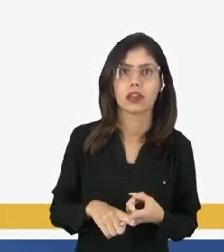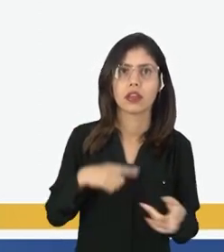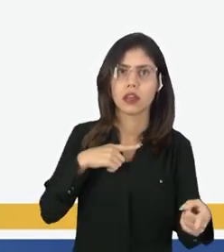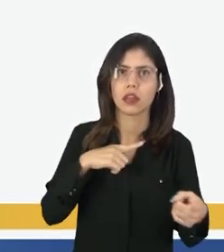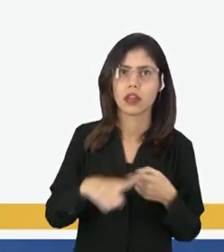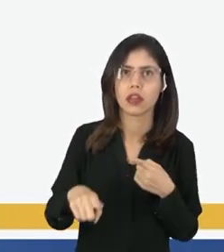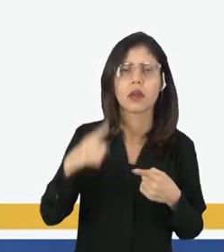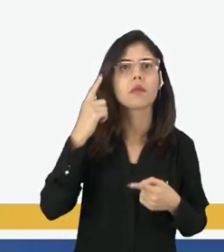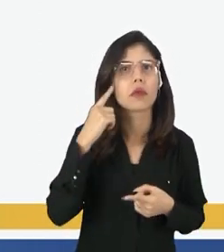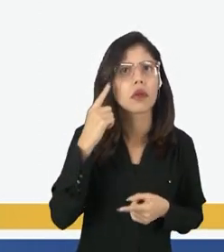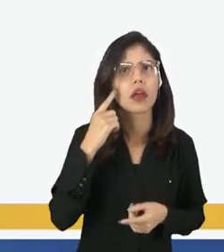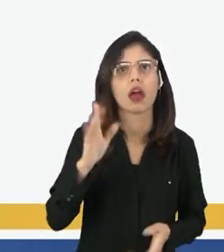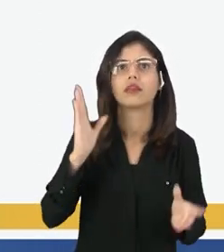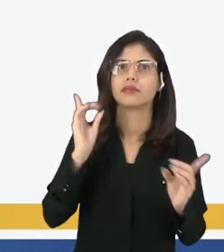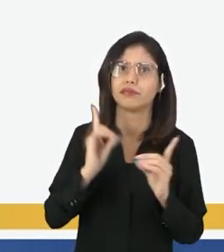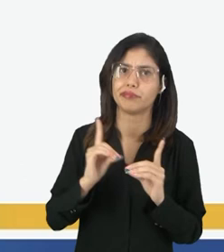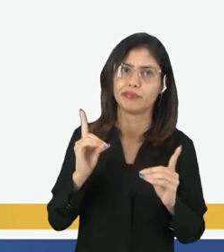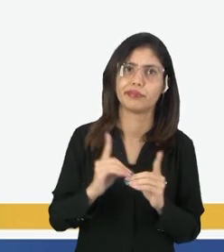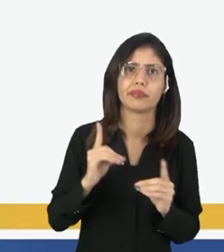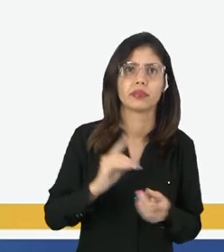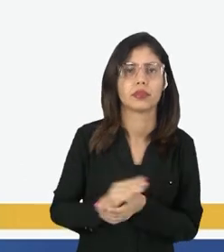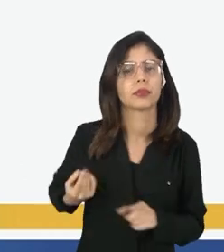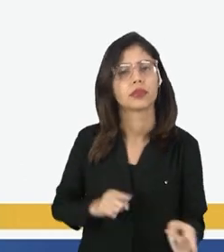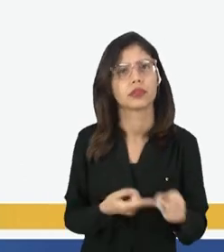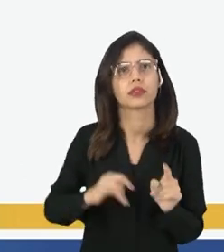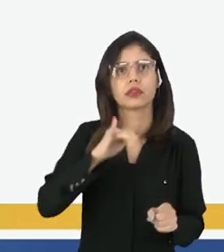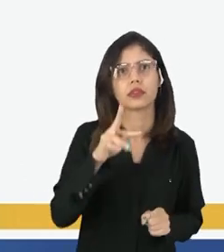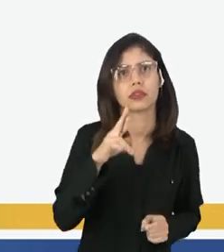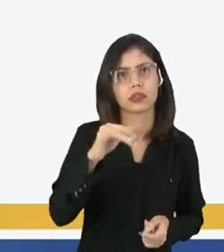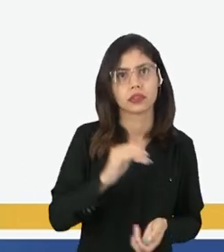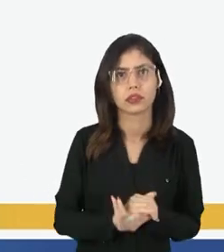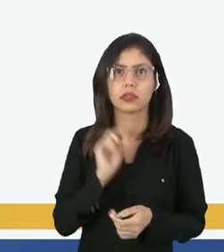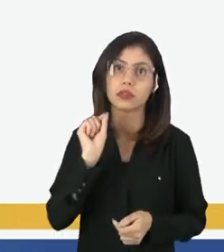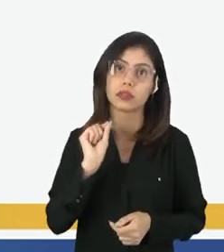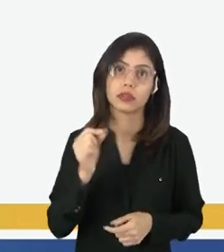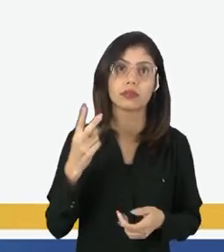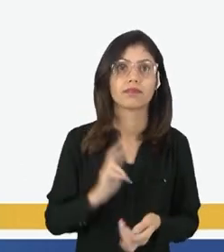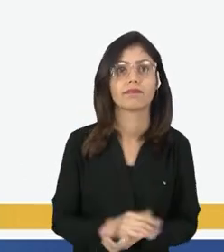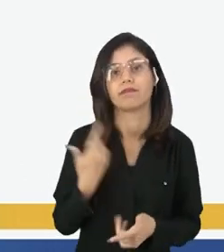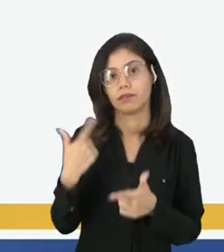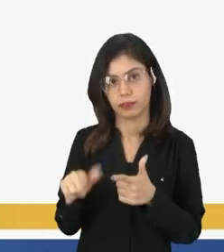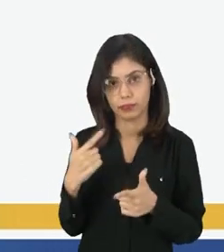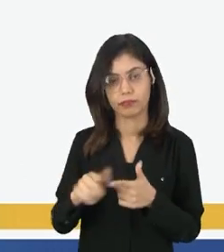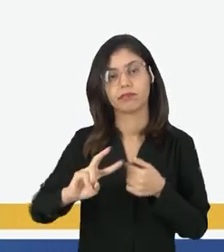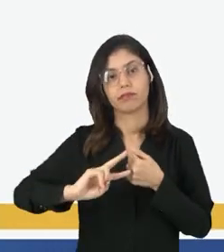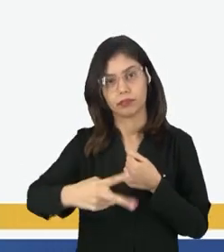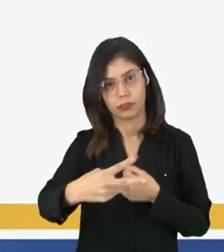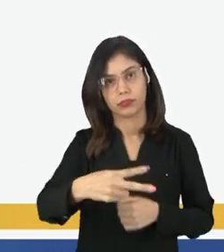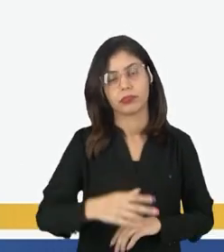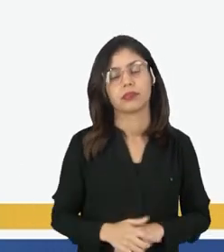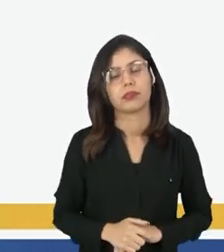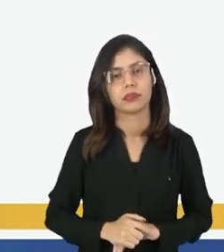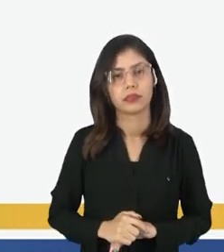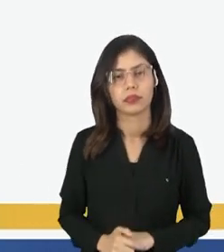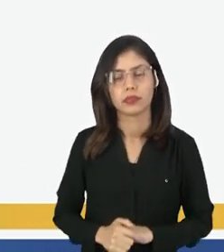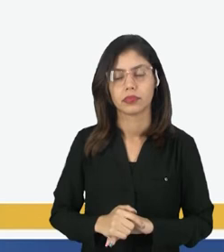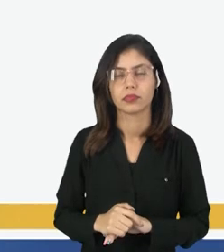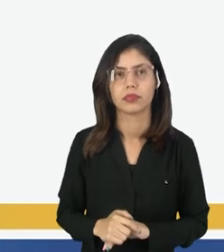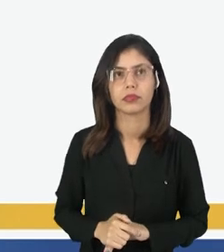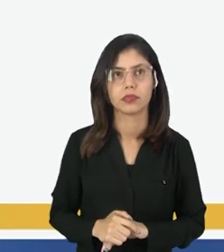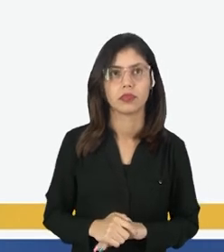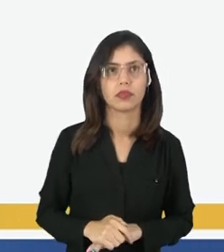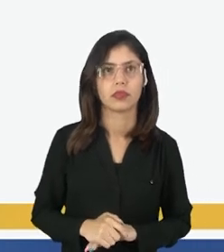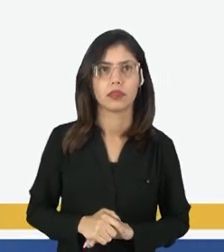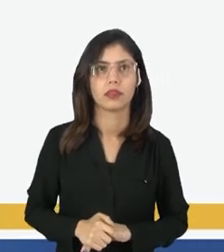porque impensadamente atendeu de imediato a provocação da Juriti o que lhe rendeu graves consequências então você